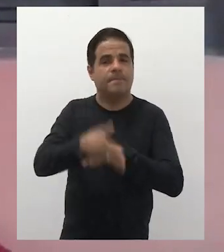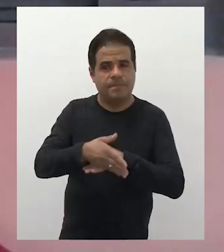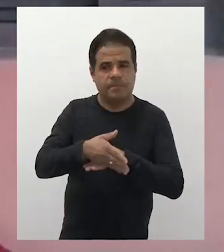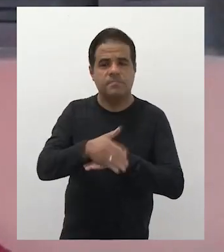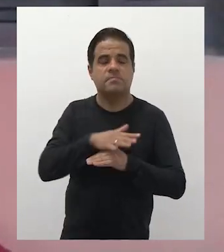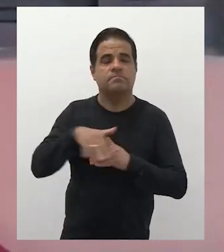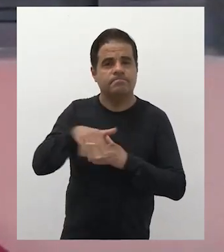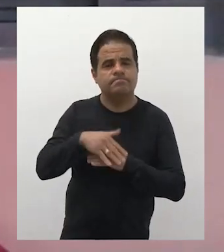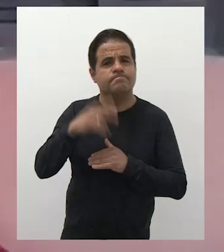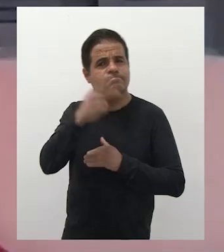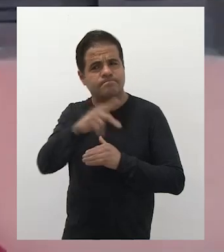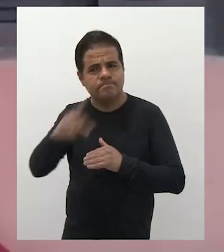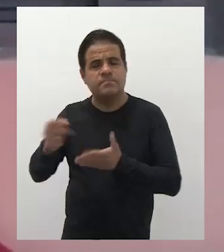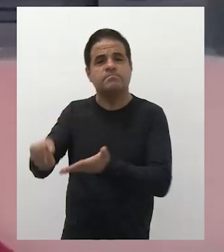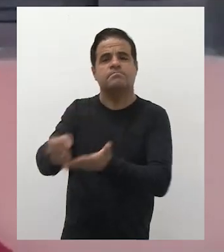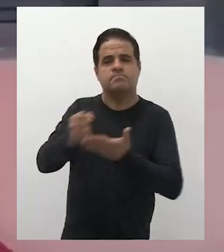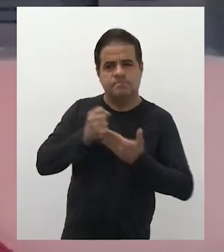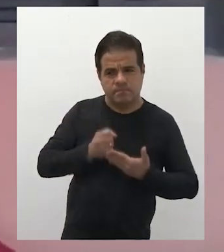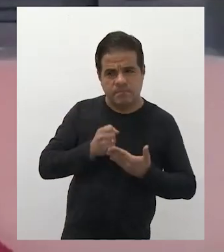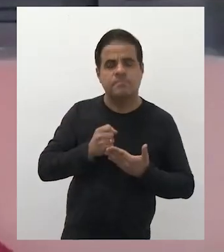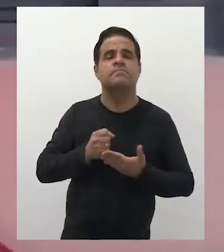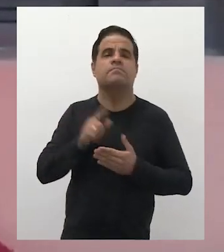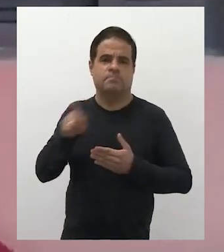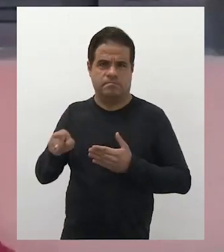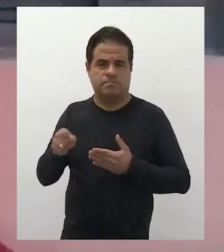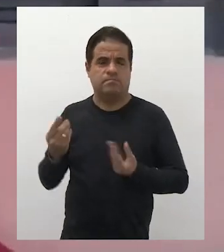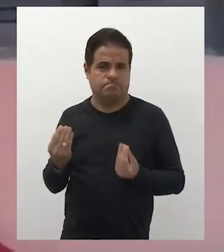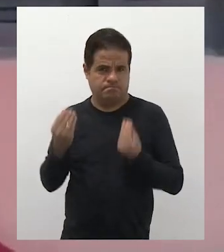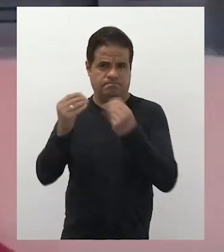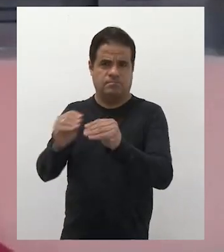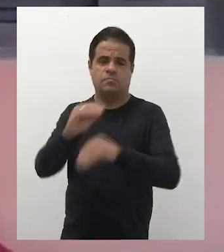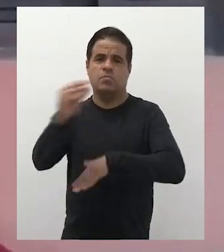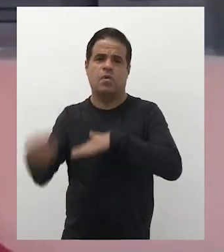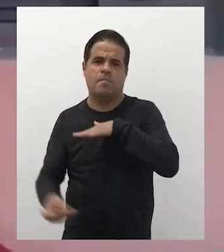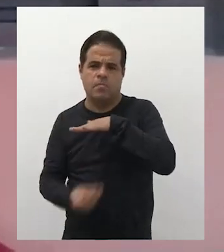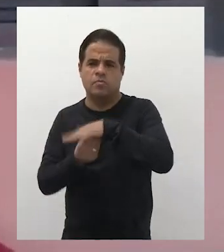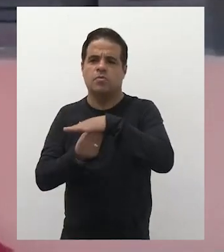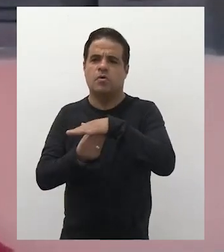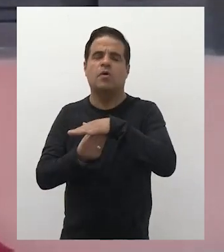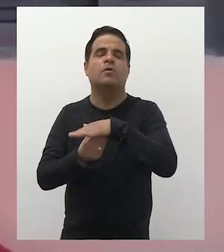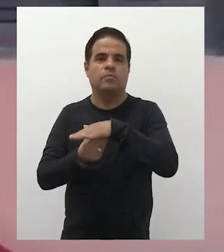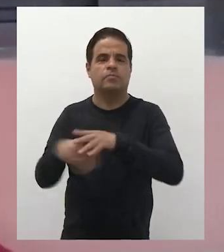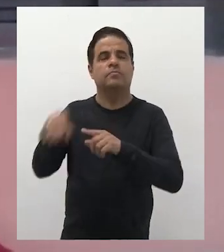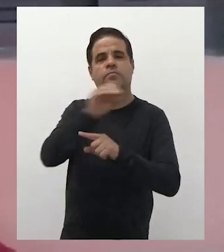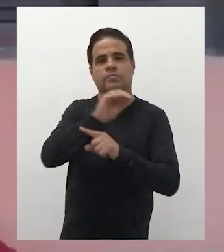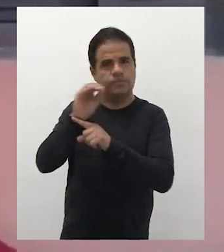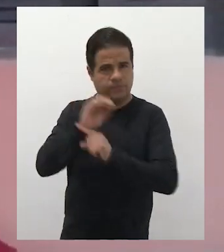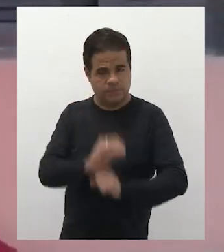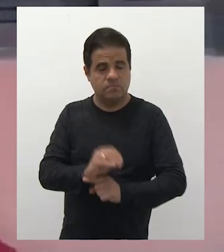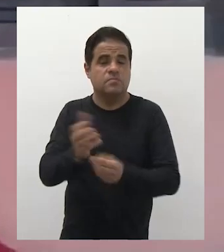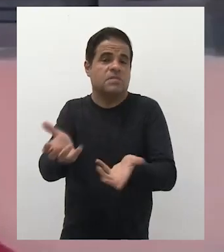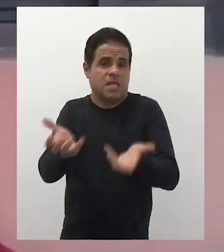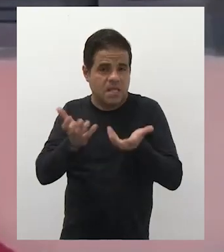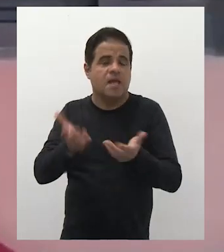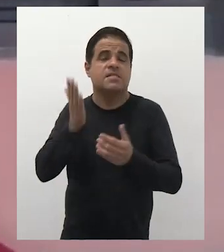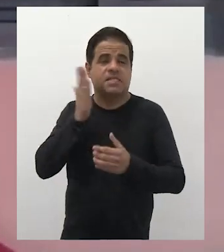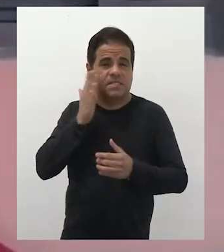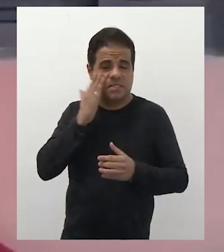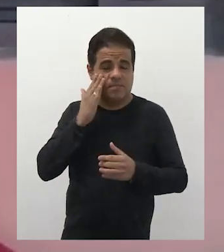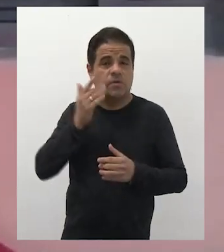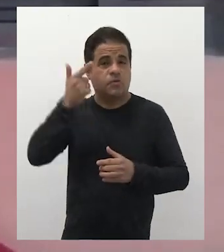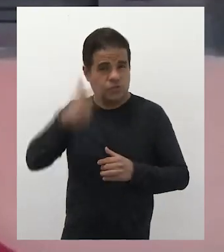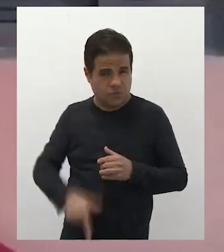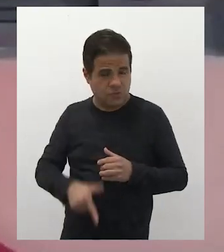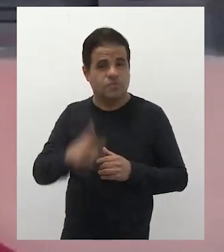dela e das questões que ela traz, estarão no repositório do Centro de Mídias. Para quem quiser saber, assistir